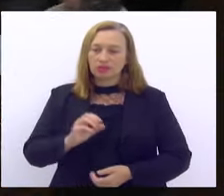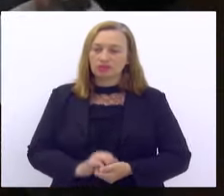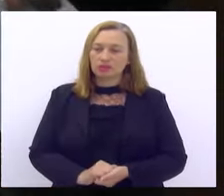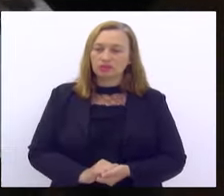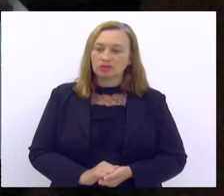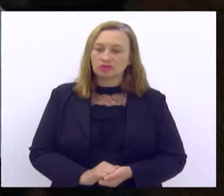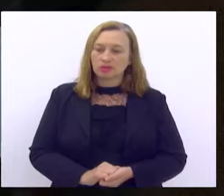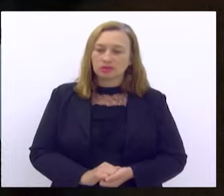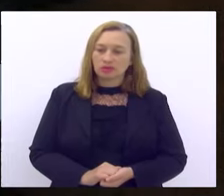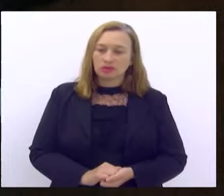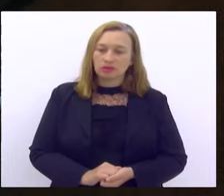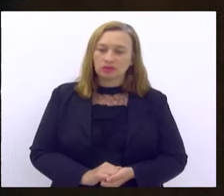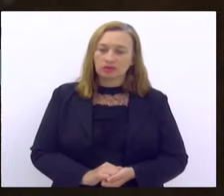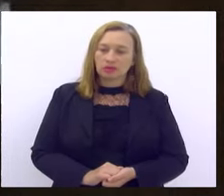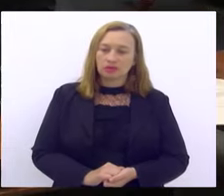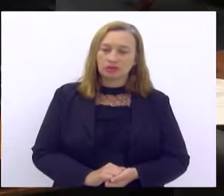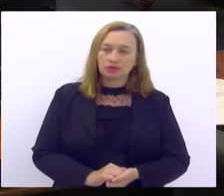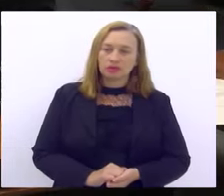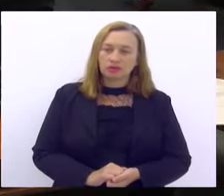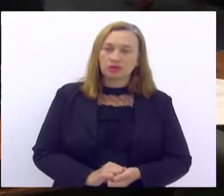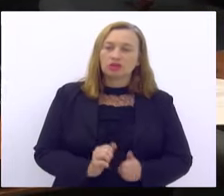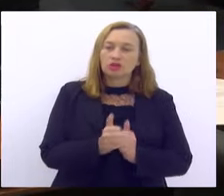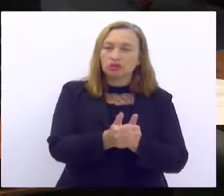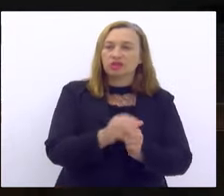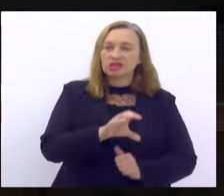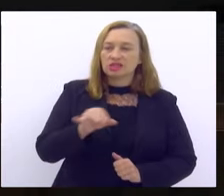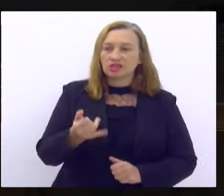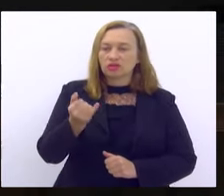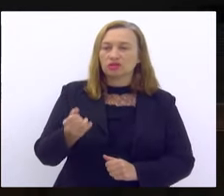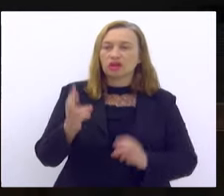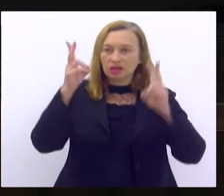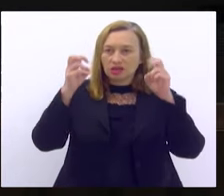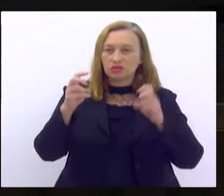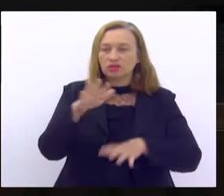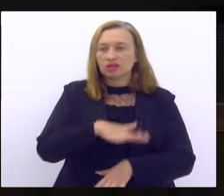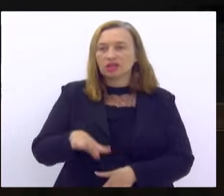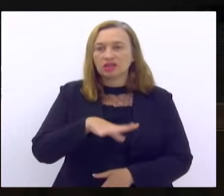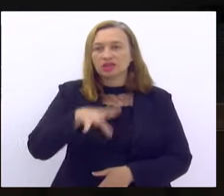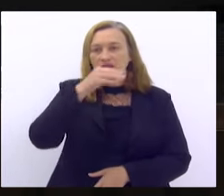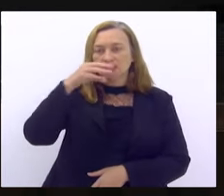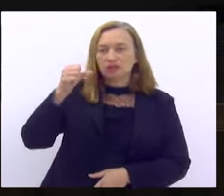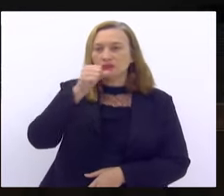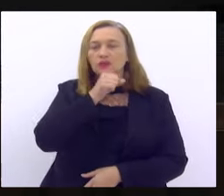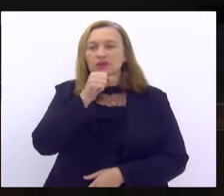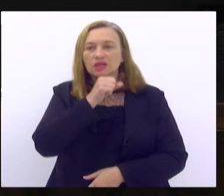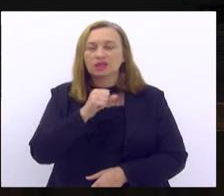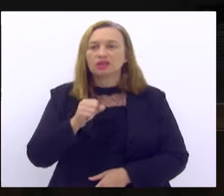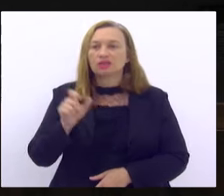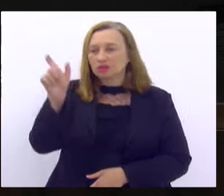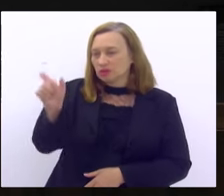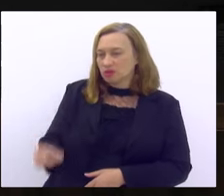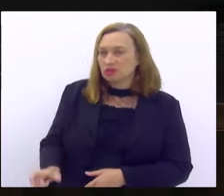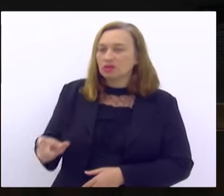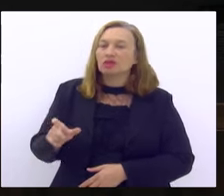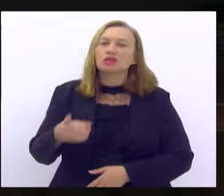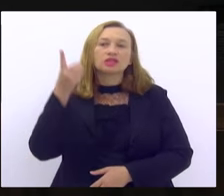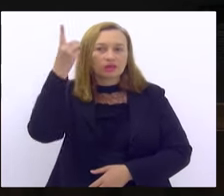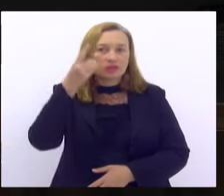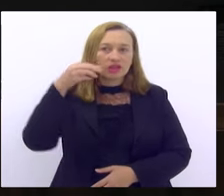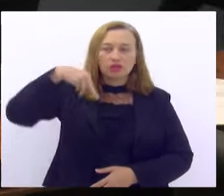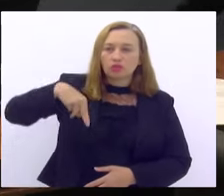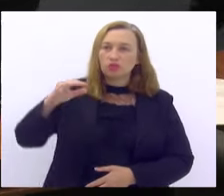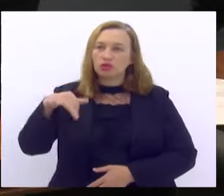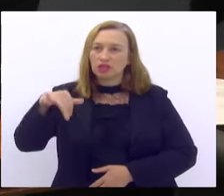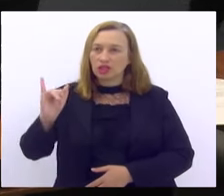Em conformidade com a CCJ. Pela Comissão de Assuntos da Criança, do Adolescente e da Pessoa Idosa, deputado Munir Neto.